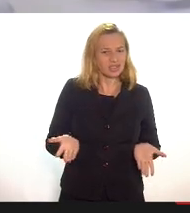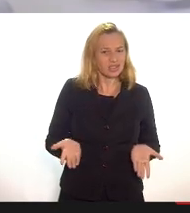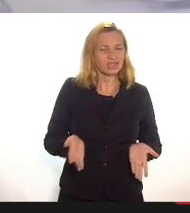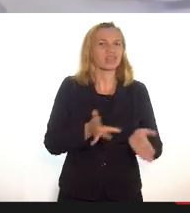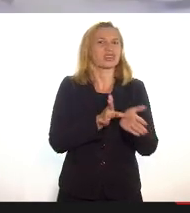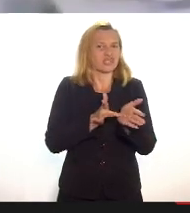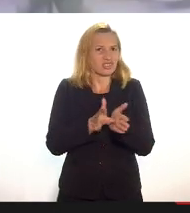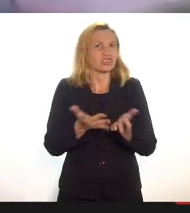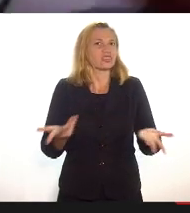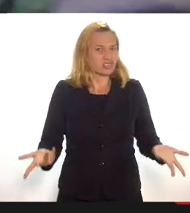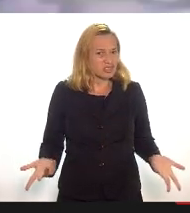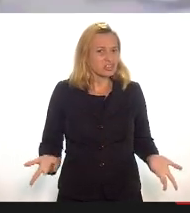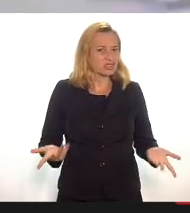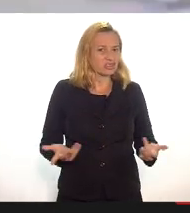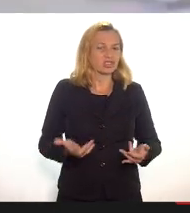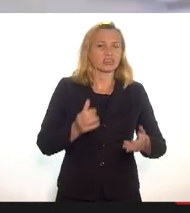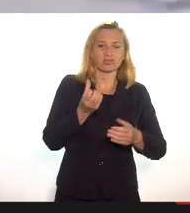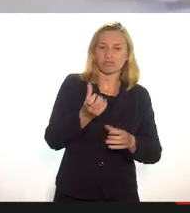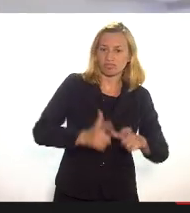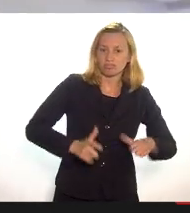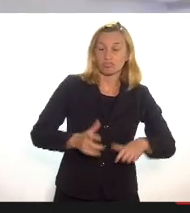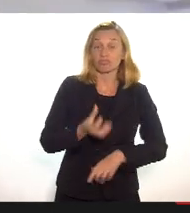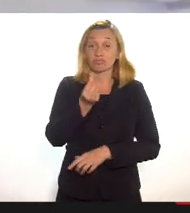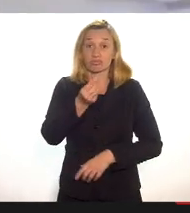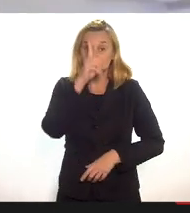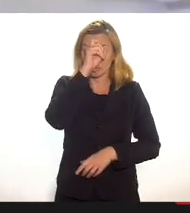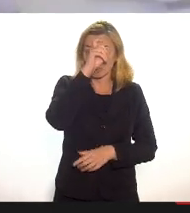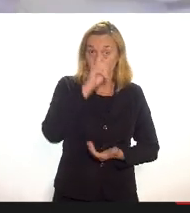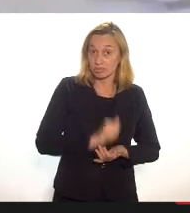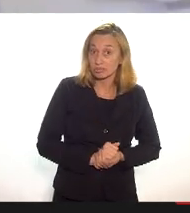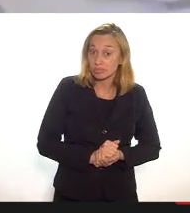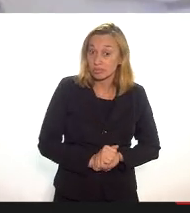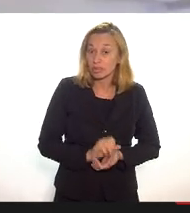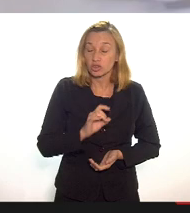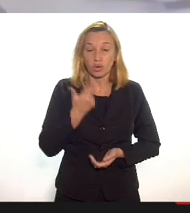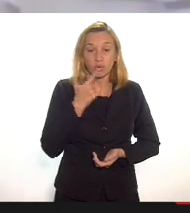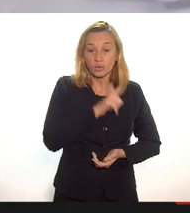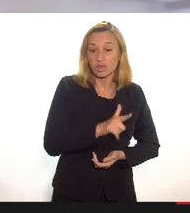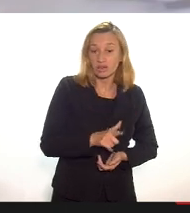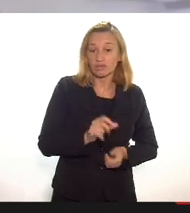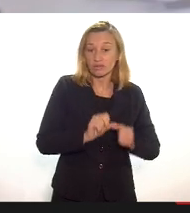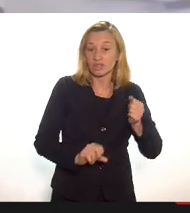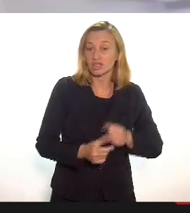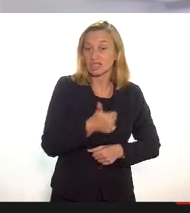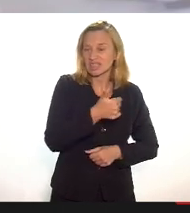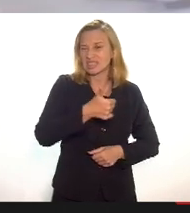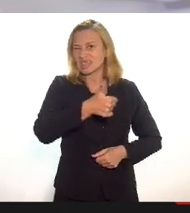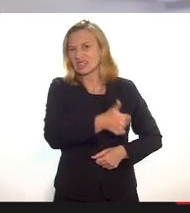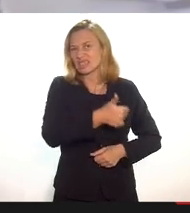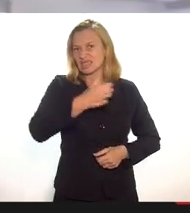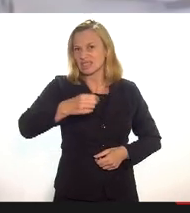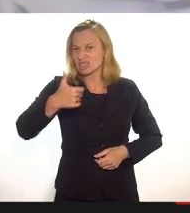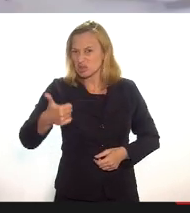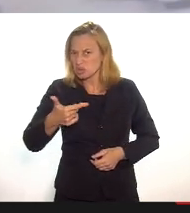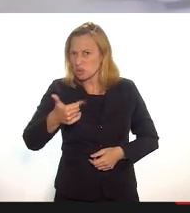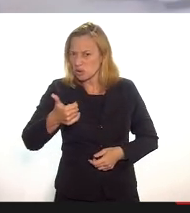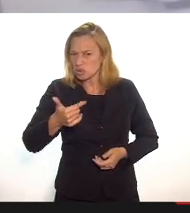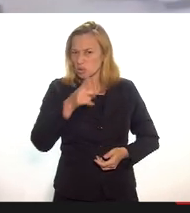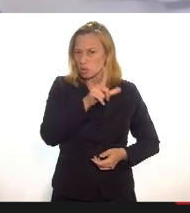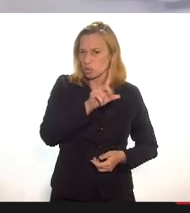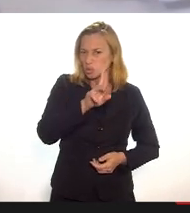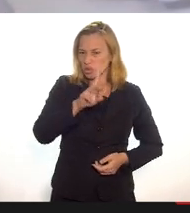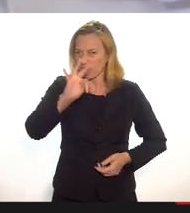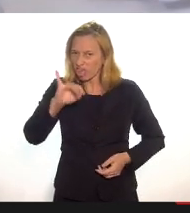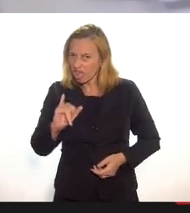povo. Uma rede com 6 hospitais, tá certo? Você só consegue fazer 112 UTIs para poder atender